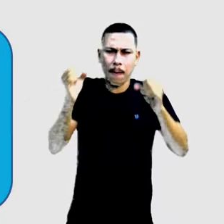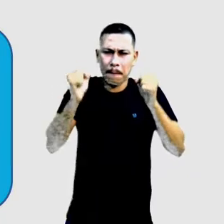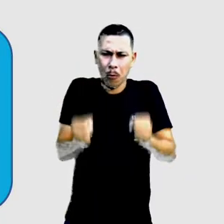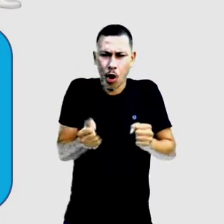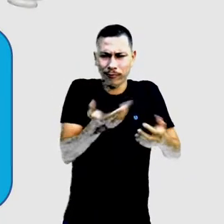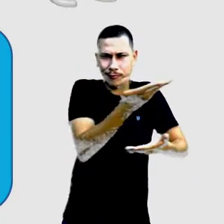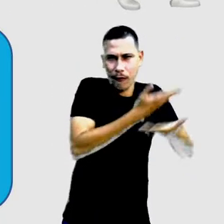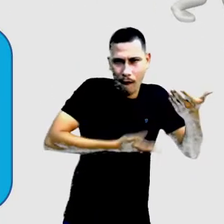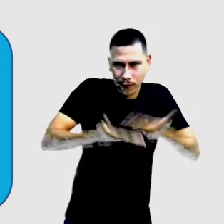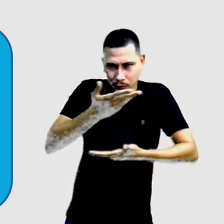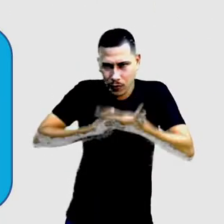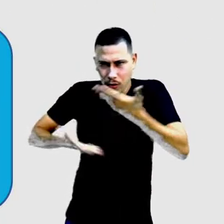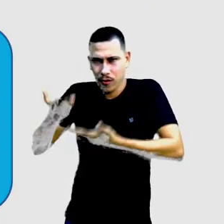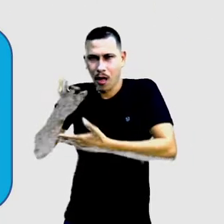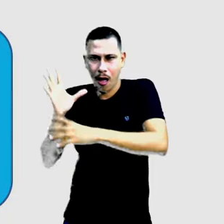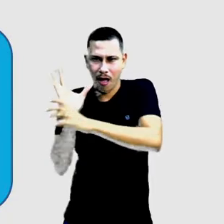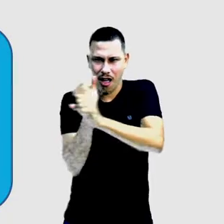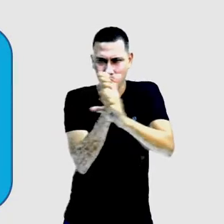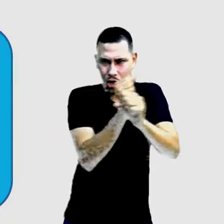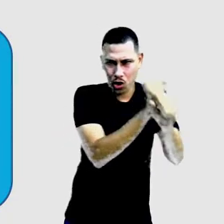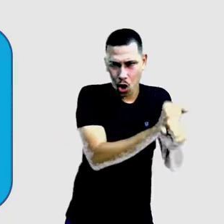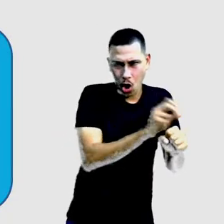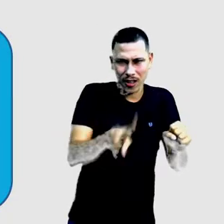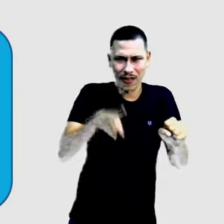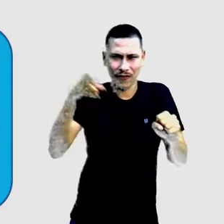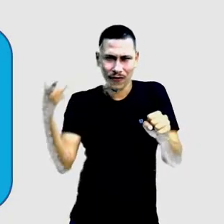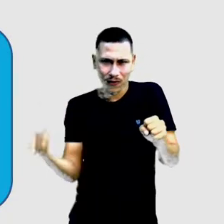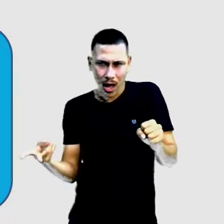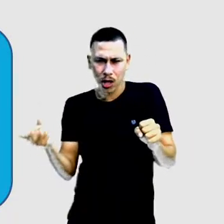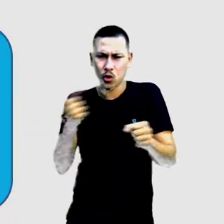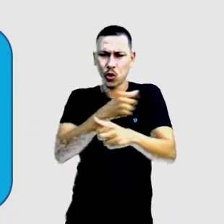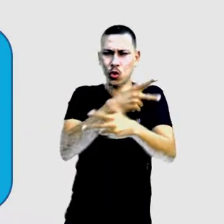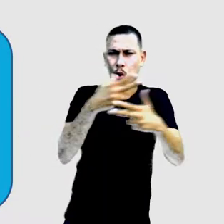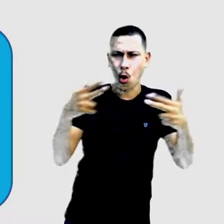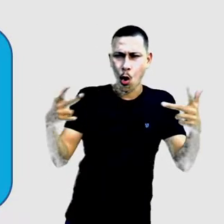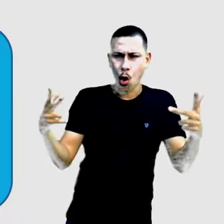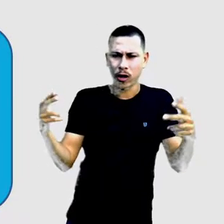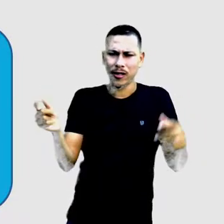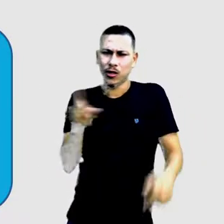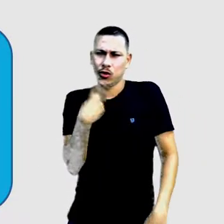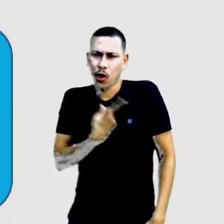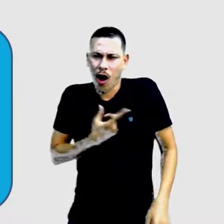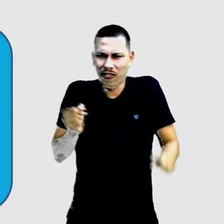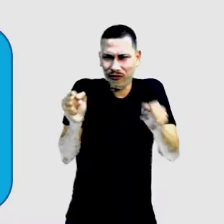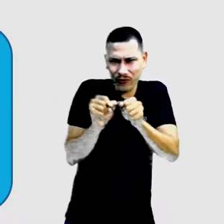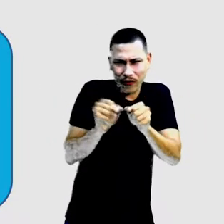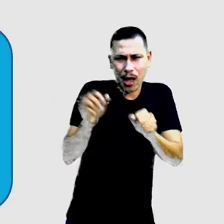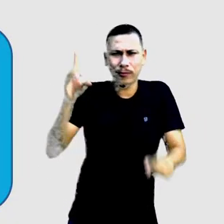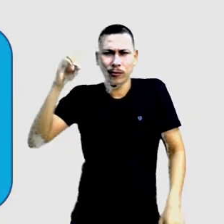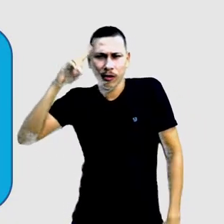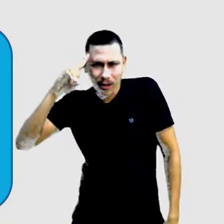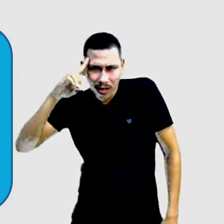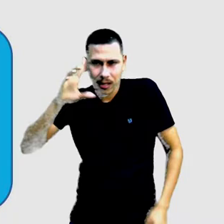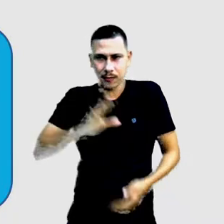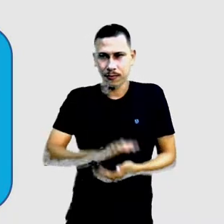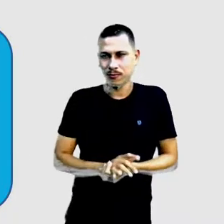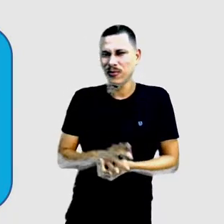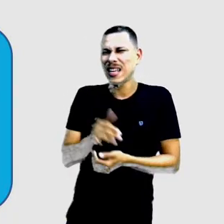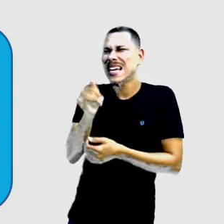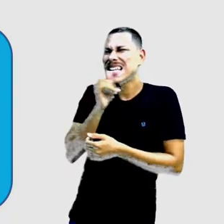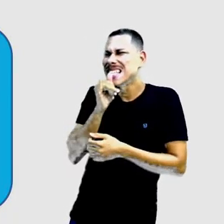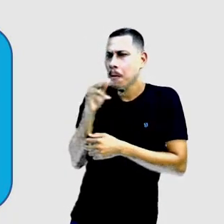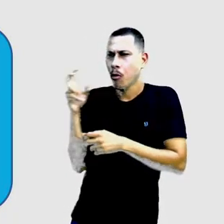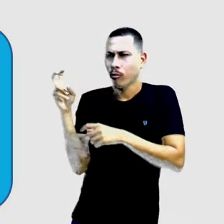a operação inversa com as ações do nosso cotidiano. Por exemplo, subir uma